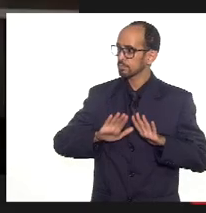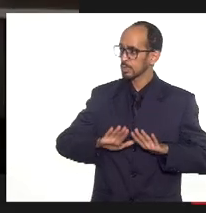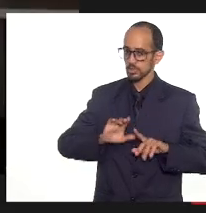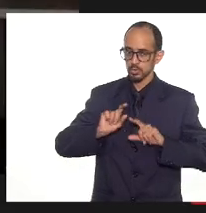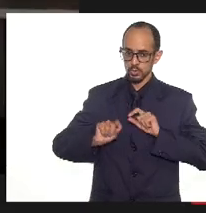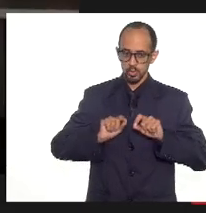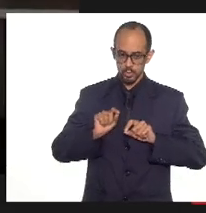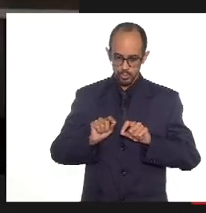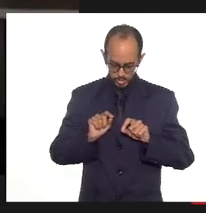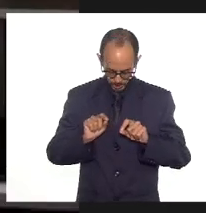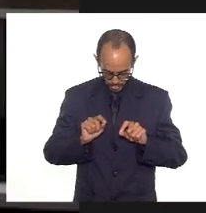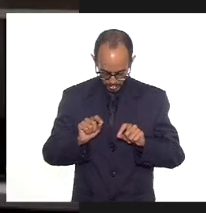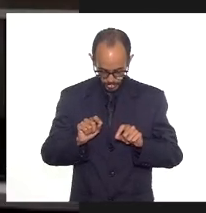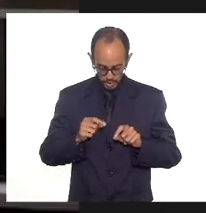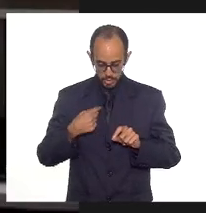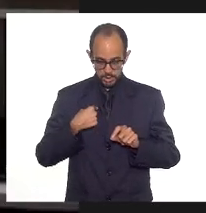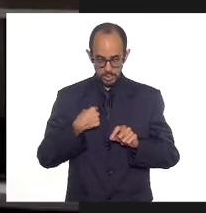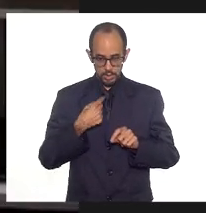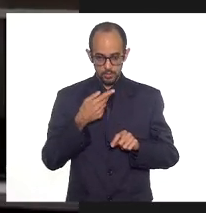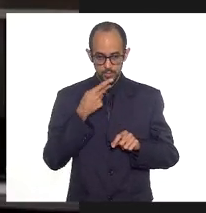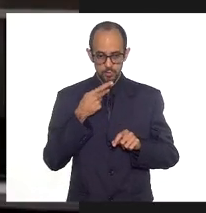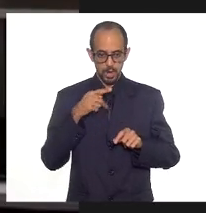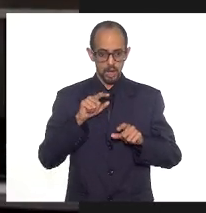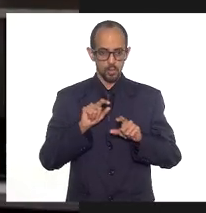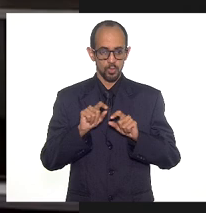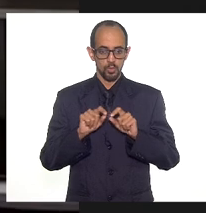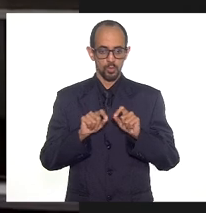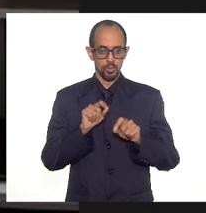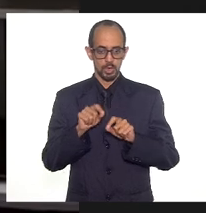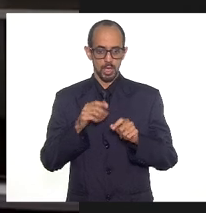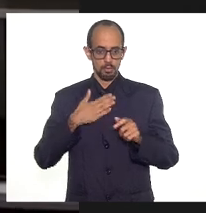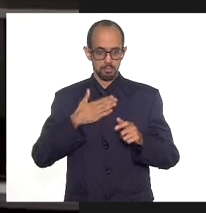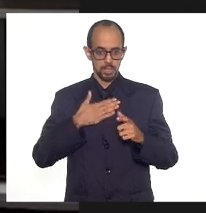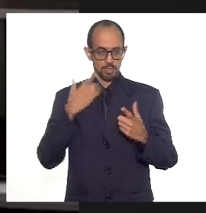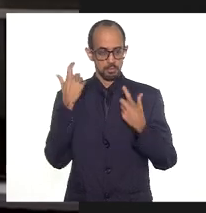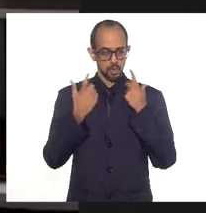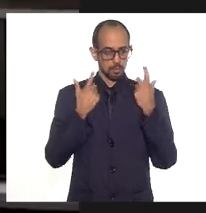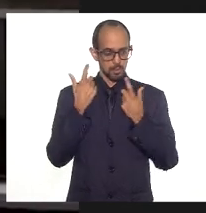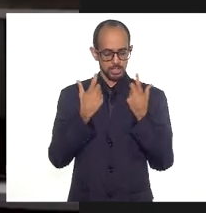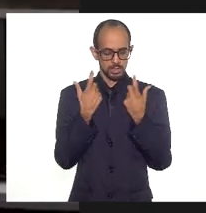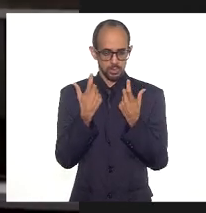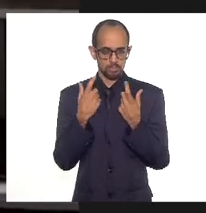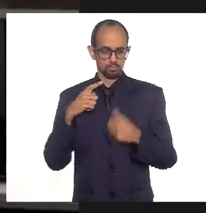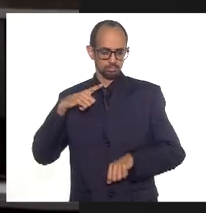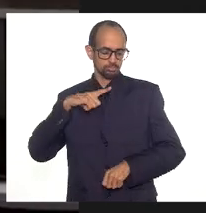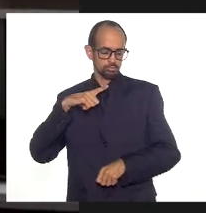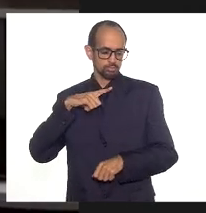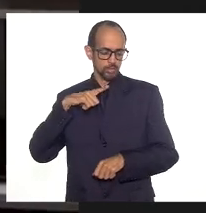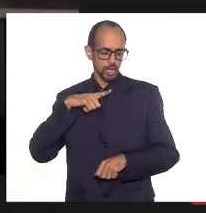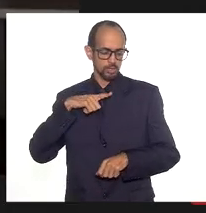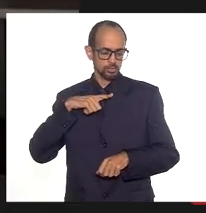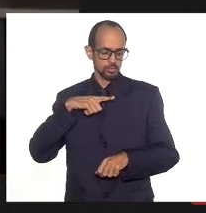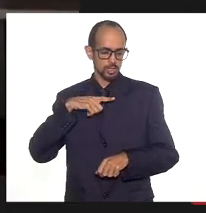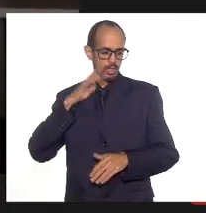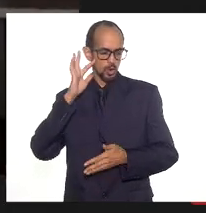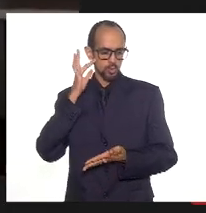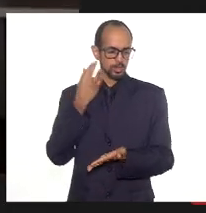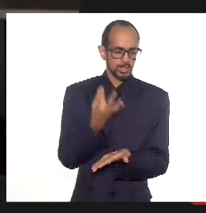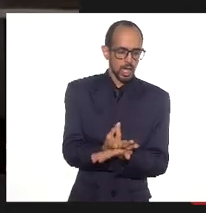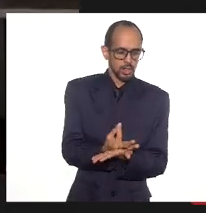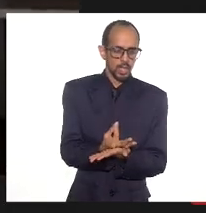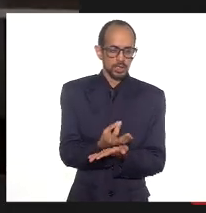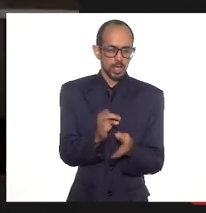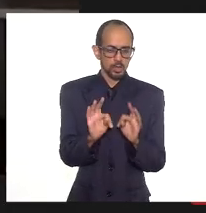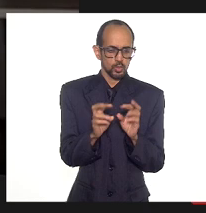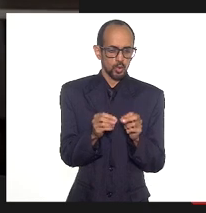ainda, né, reafirmo a minha preocupação e certamente, né, os deputados que